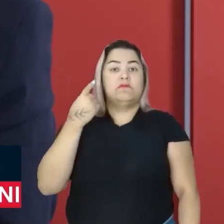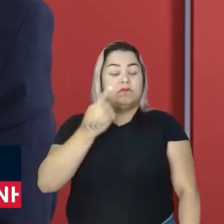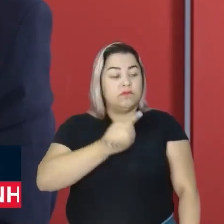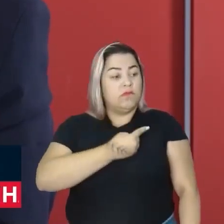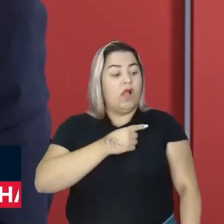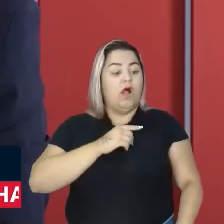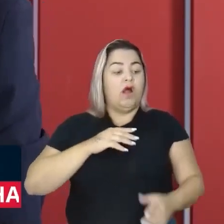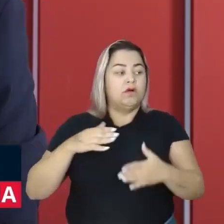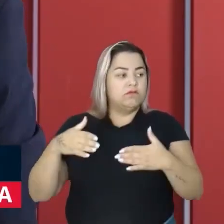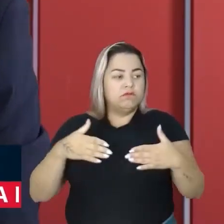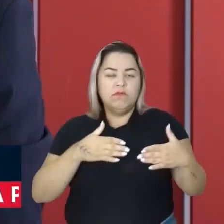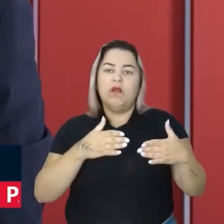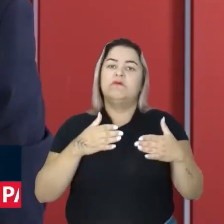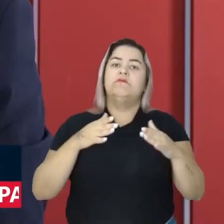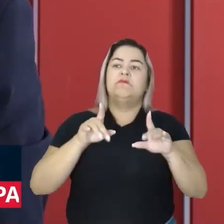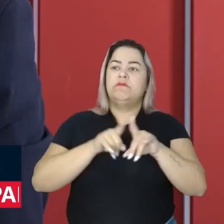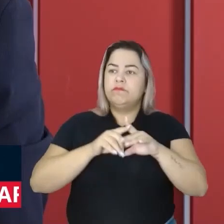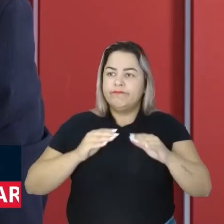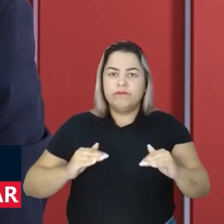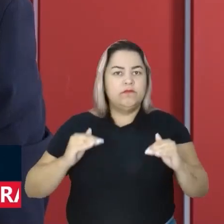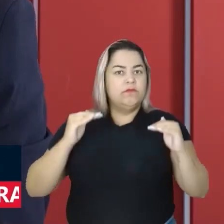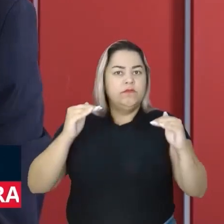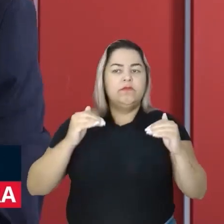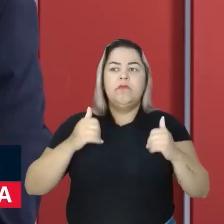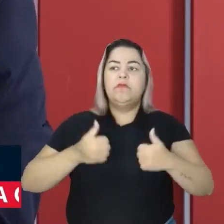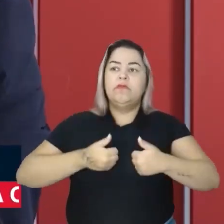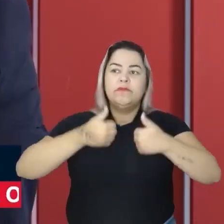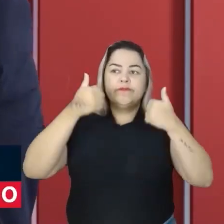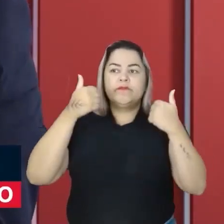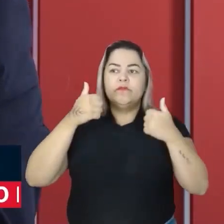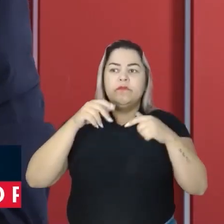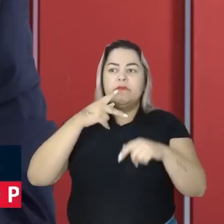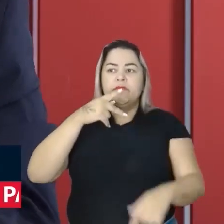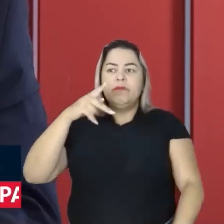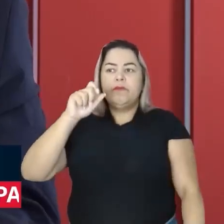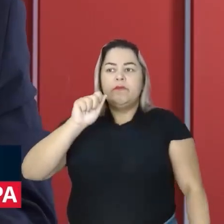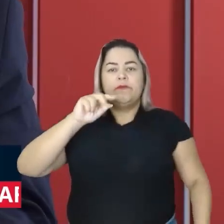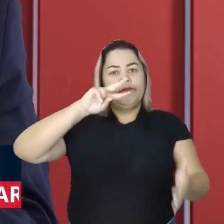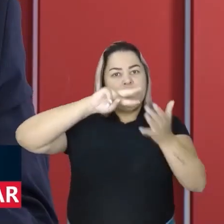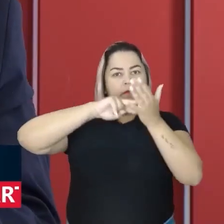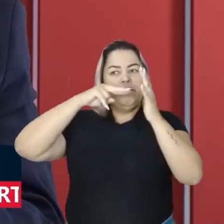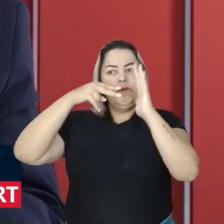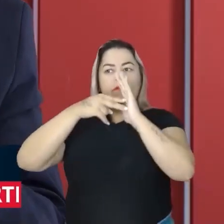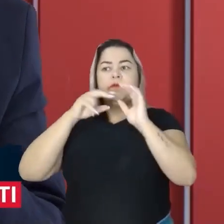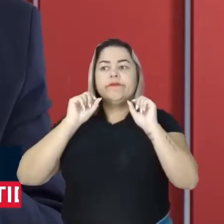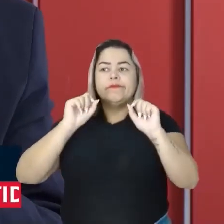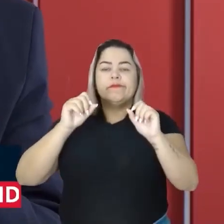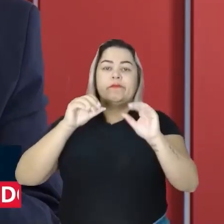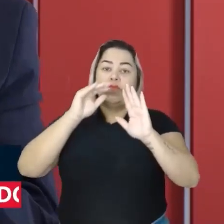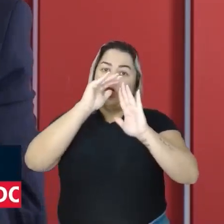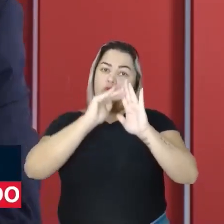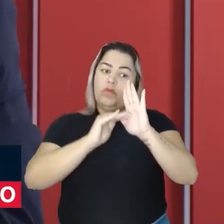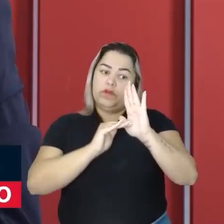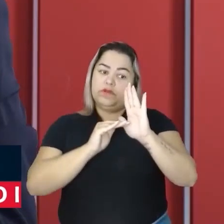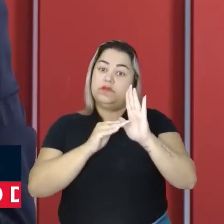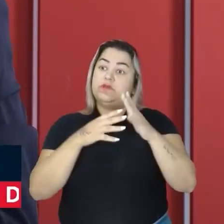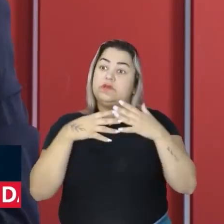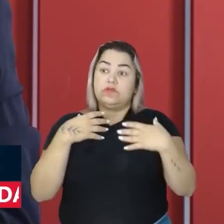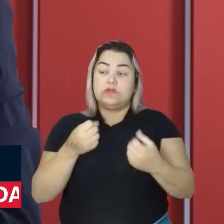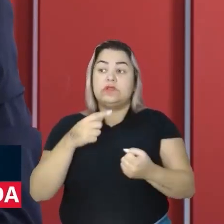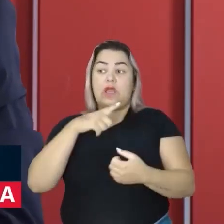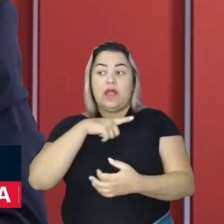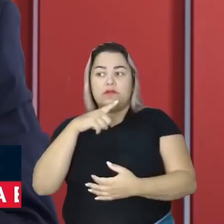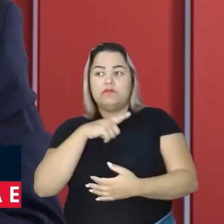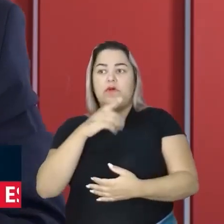estamos super no caminho certo. E o que é o PAA? O PAA é exatamente um programa de aquisição de